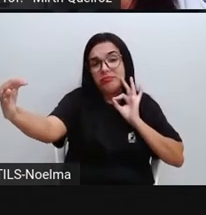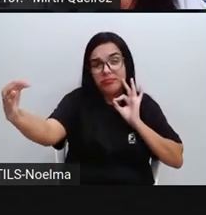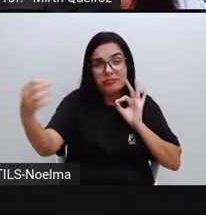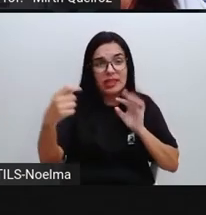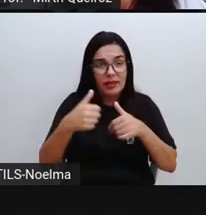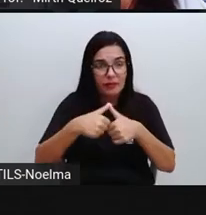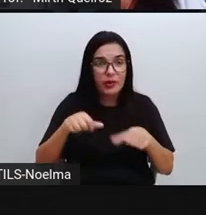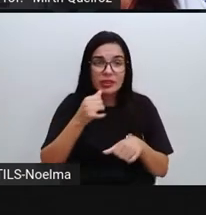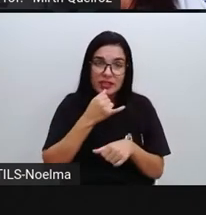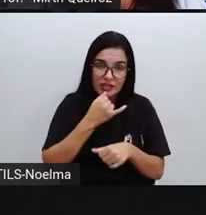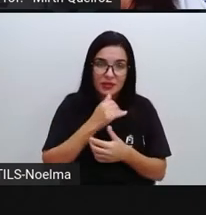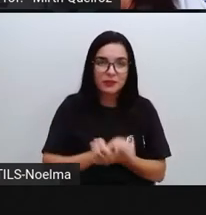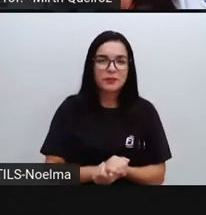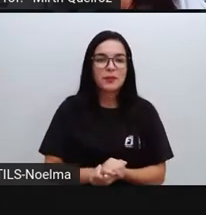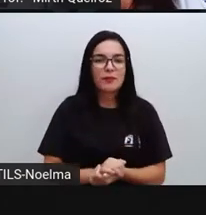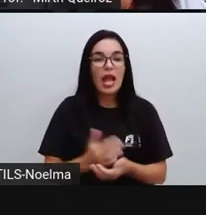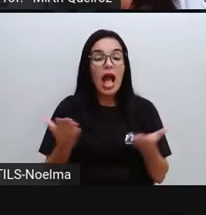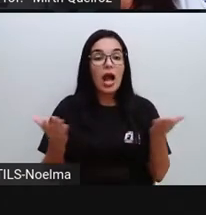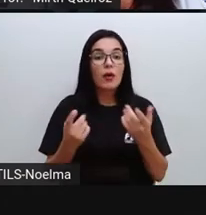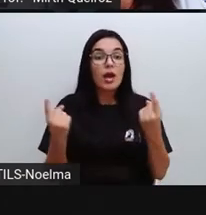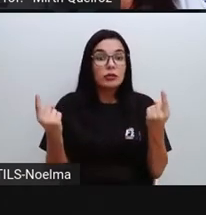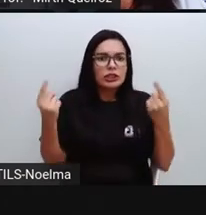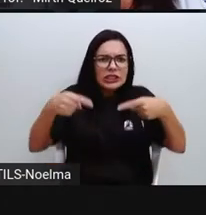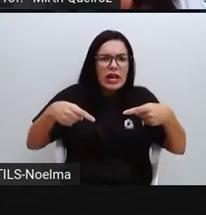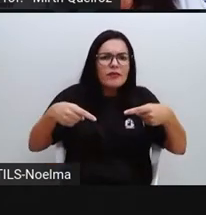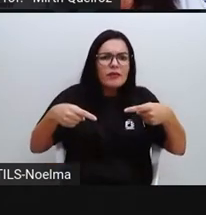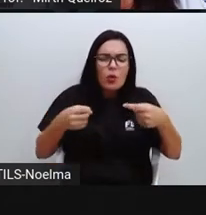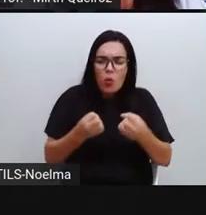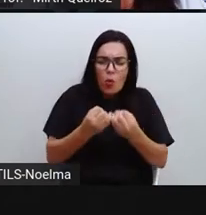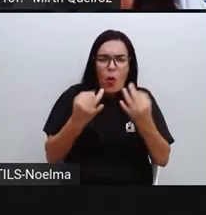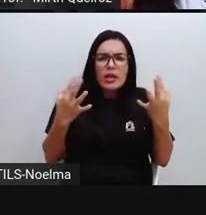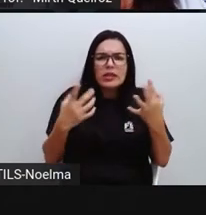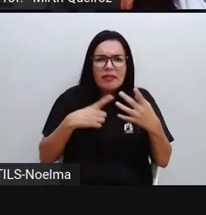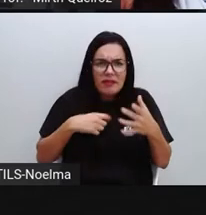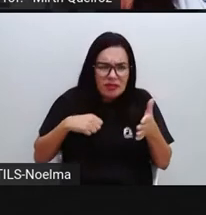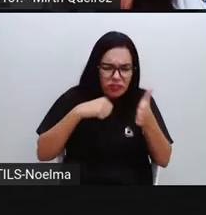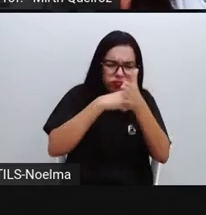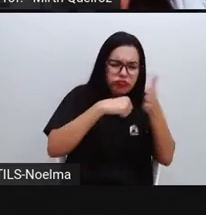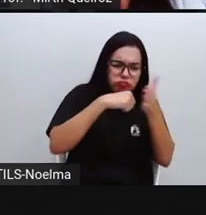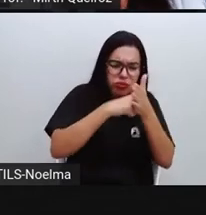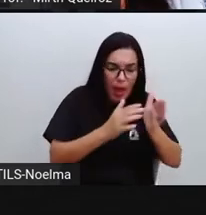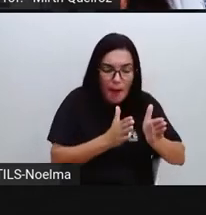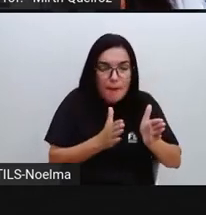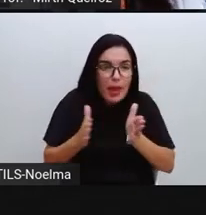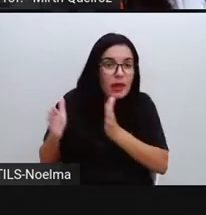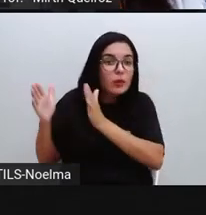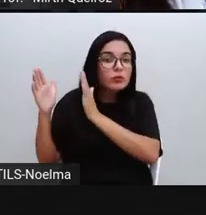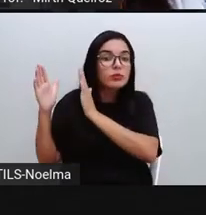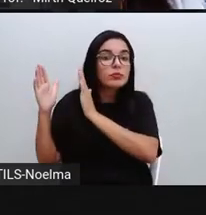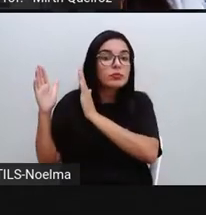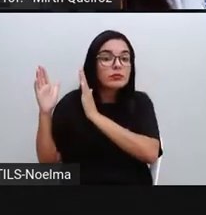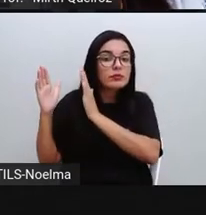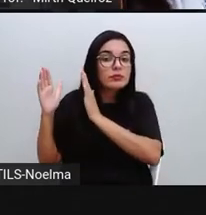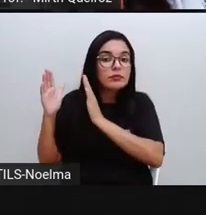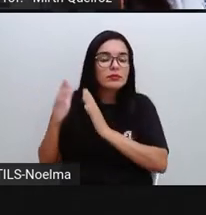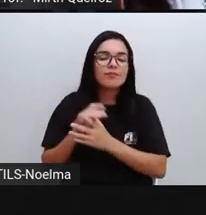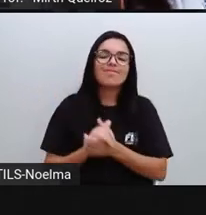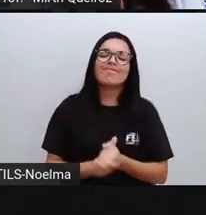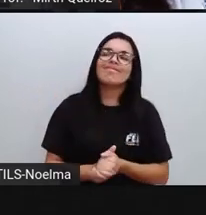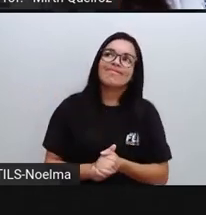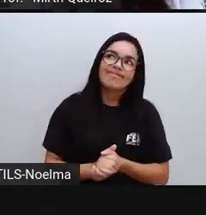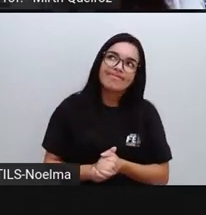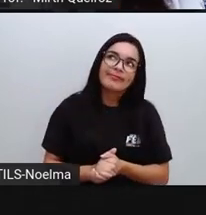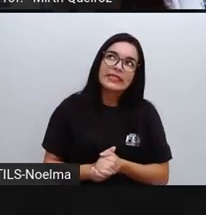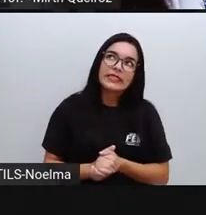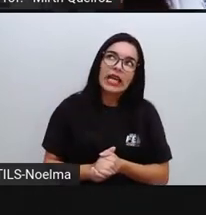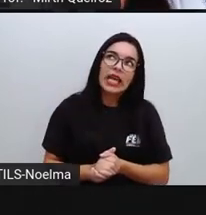distanciar. E quais foram os desafios que enfrentamos durante esse período? Nós ficamos longe de pessoas que a